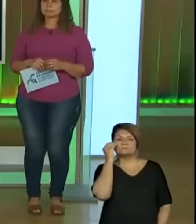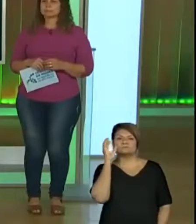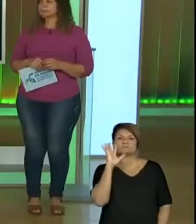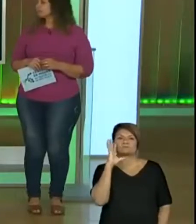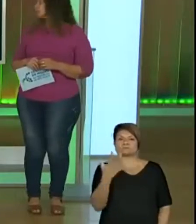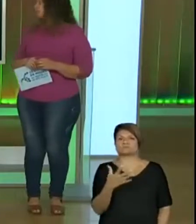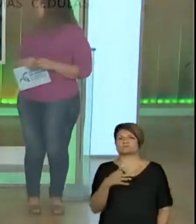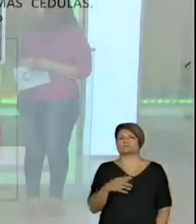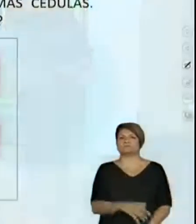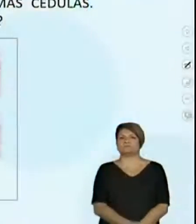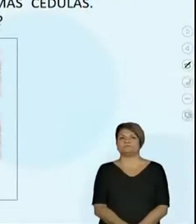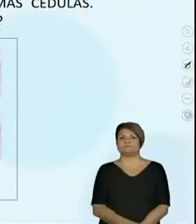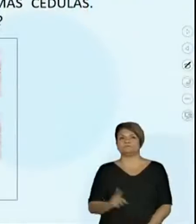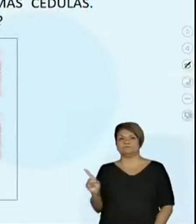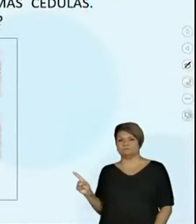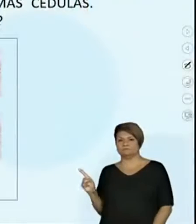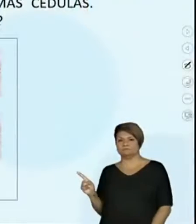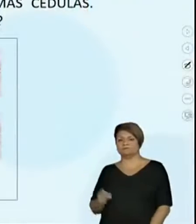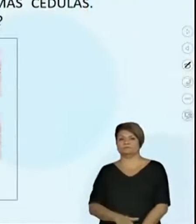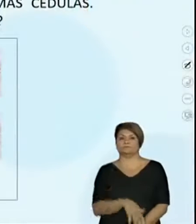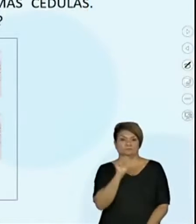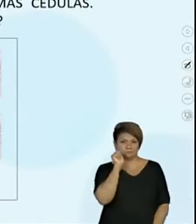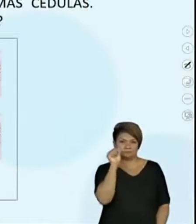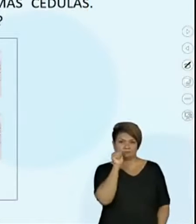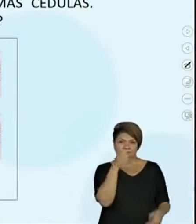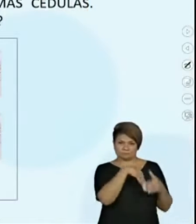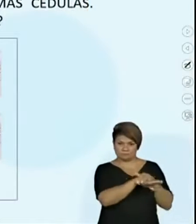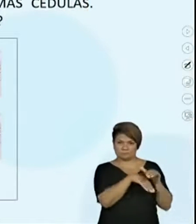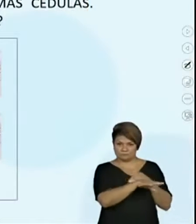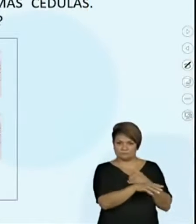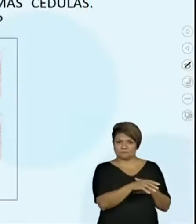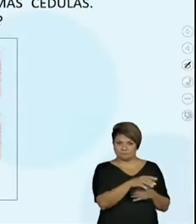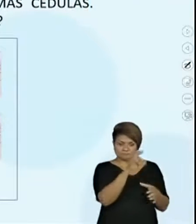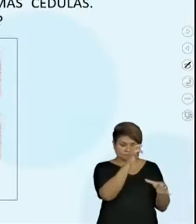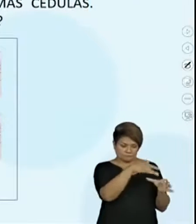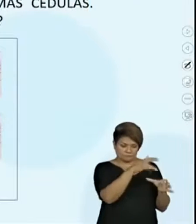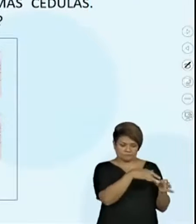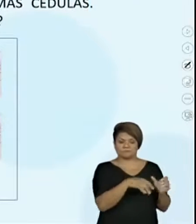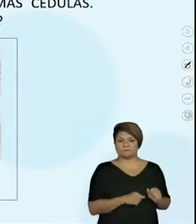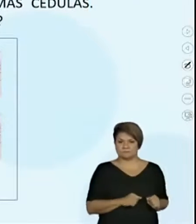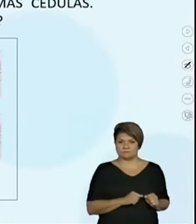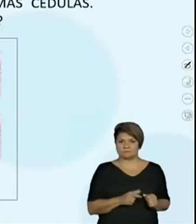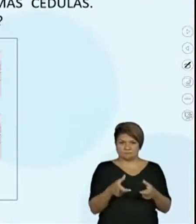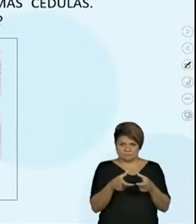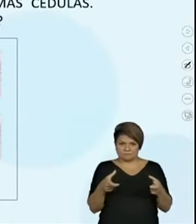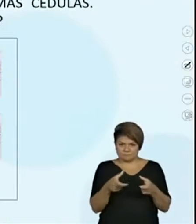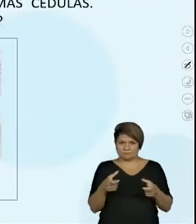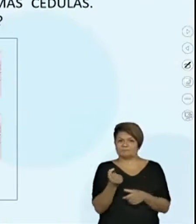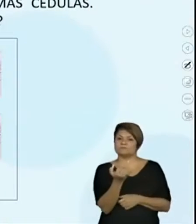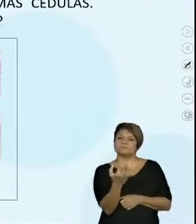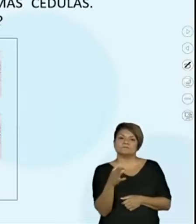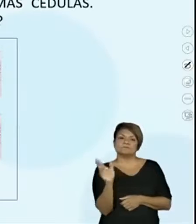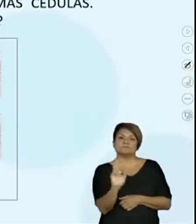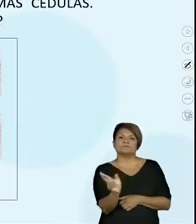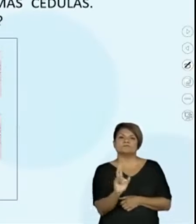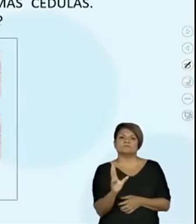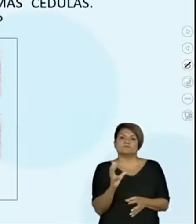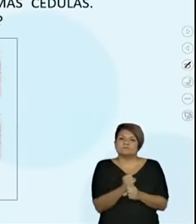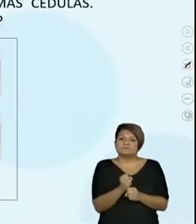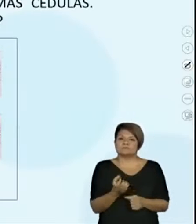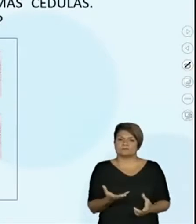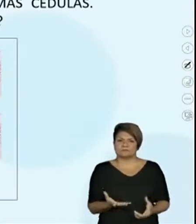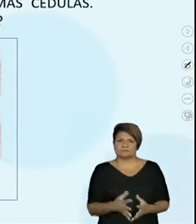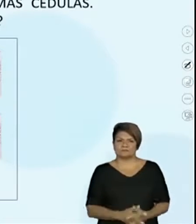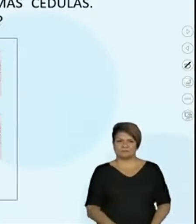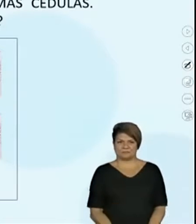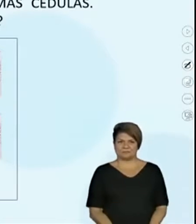ó. Olha só, a Heloísa guardou no seu cofrinho algumas cédulas. Quantos reais Heloísa juntou no cofrinho?